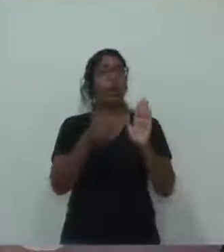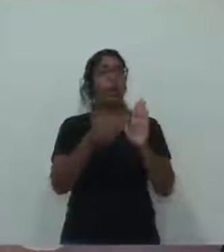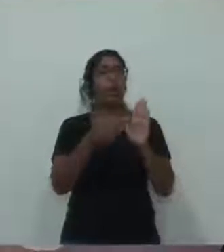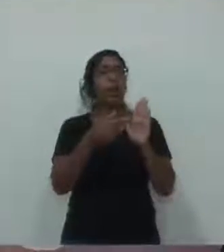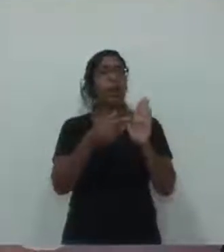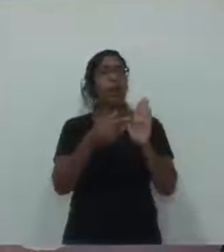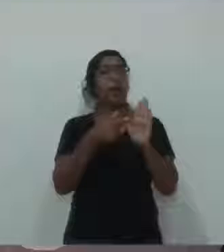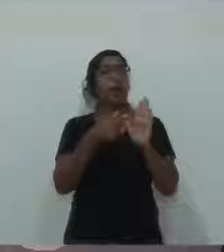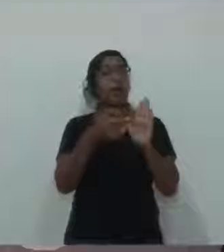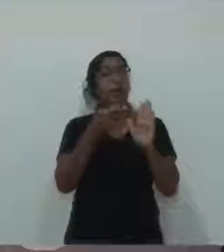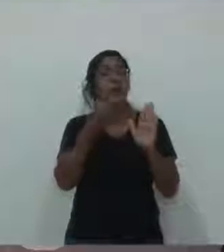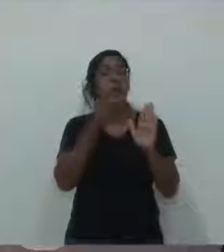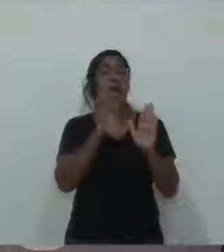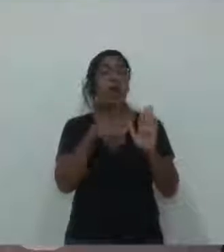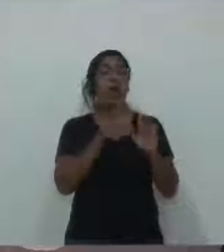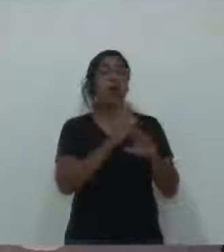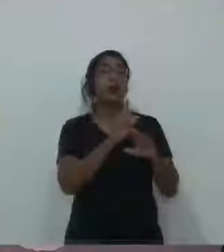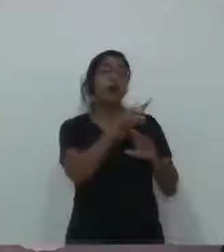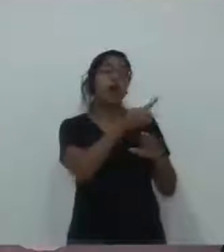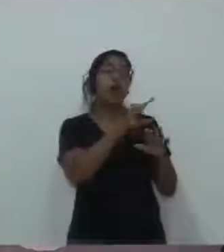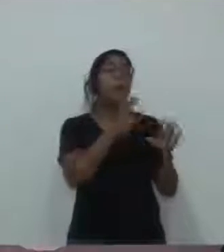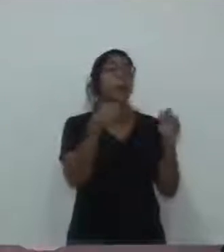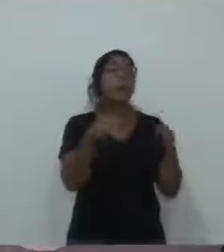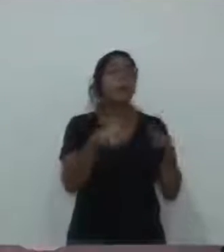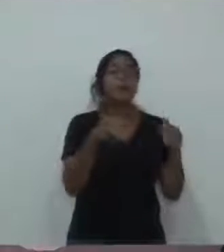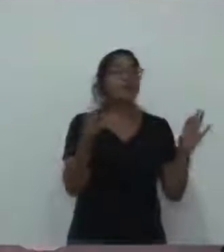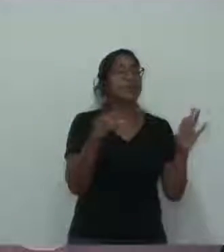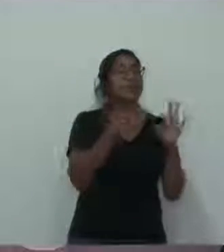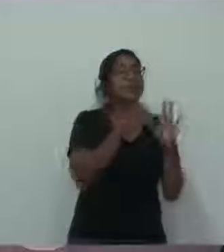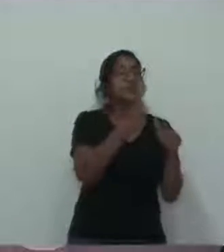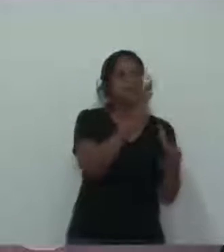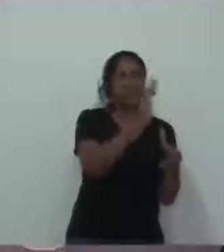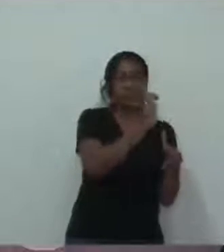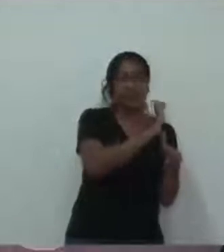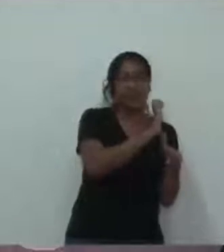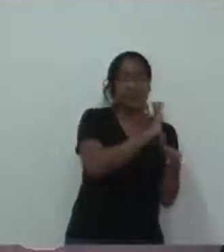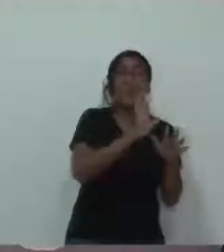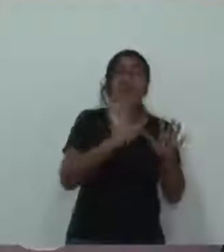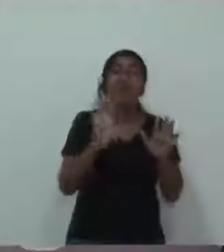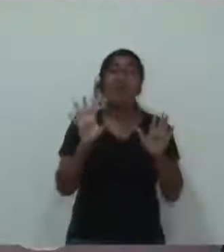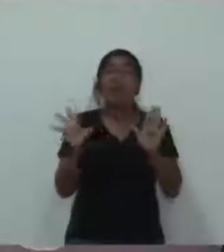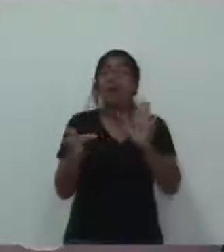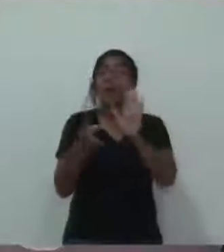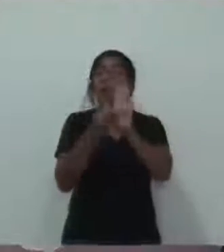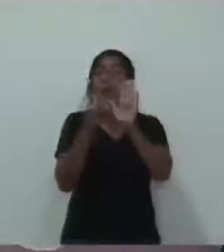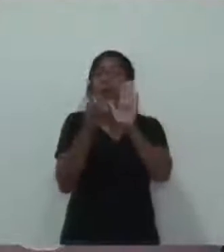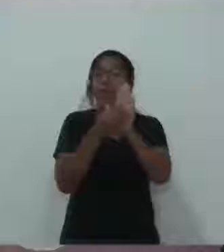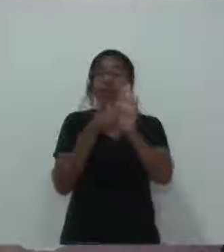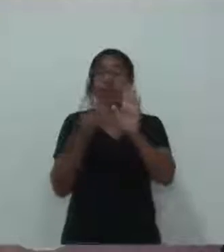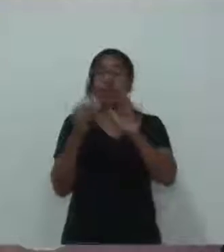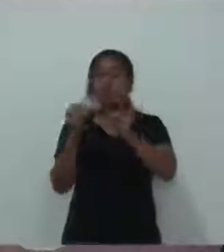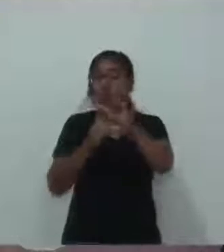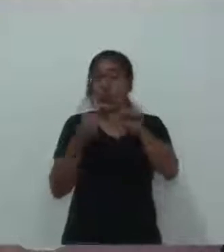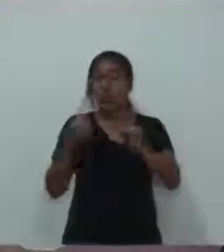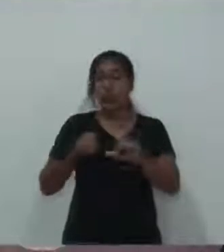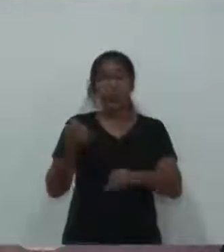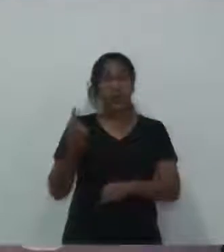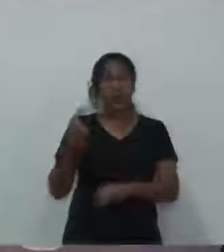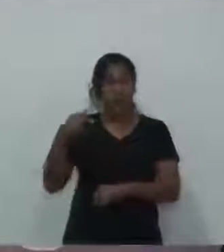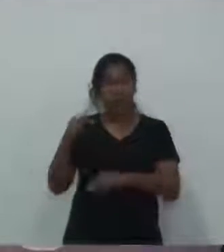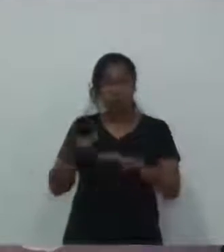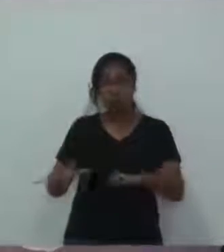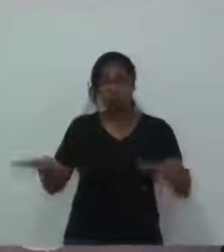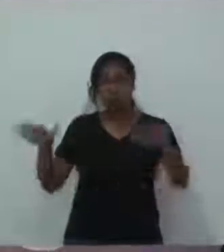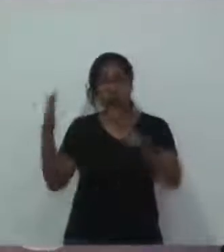o Executivo, né? Mas só que a modificativa 17, que também já foi aprovada pela Casa, adicionou